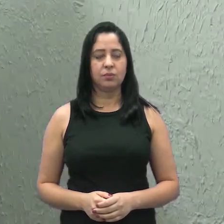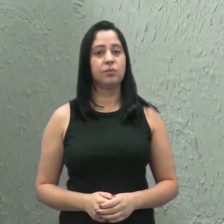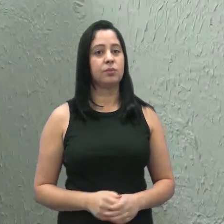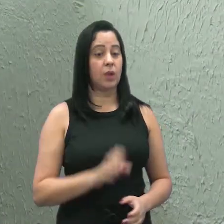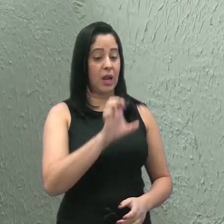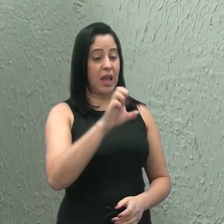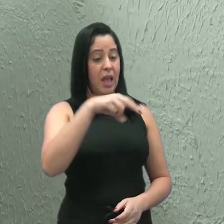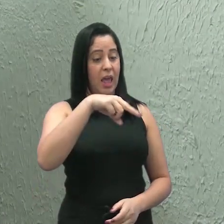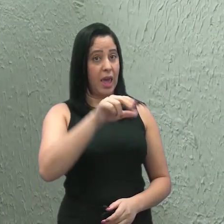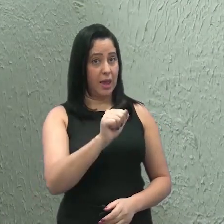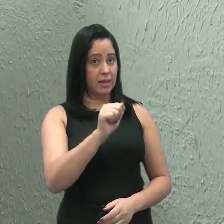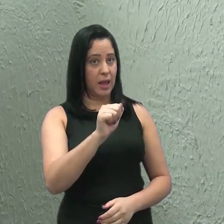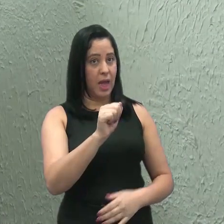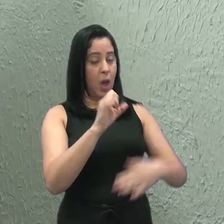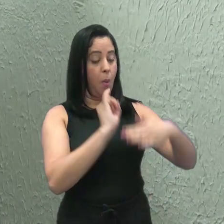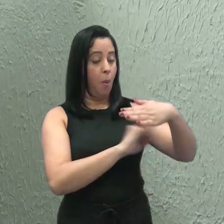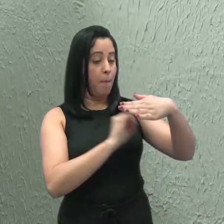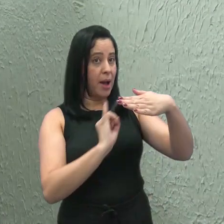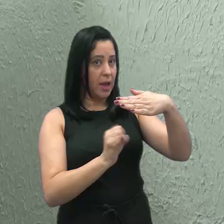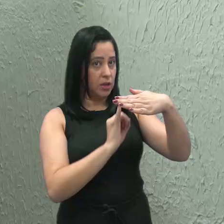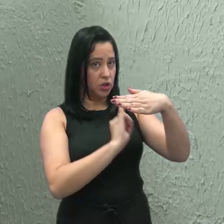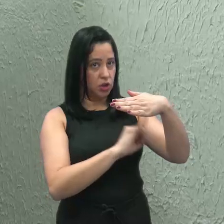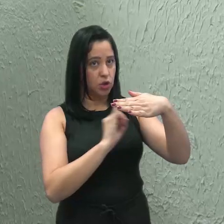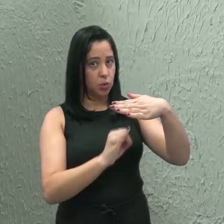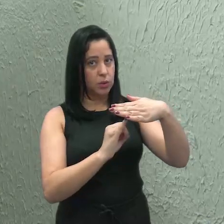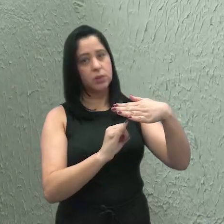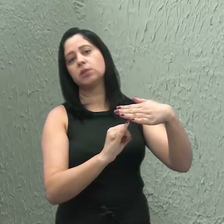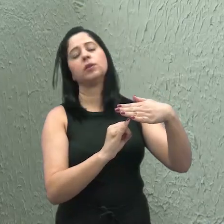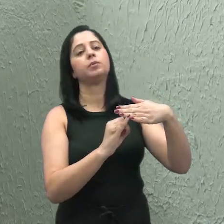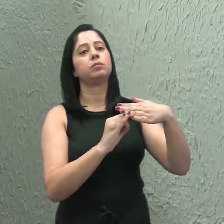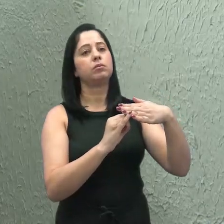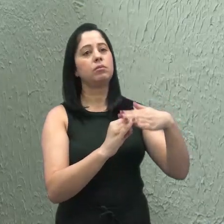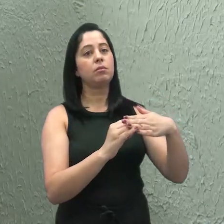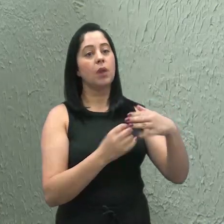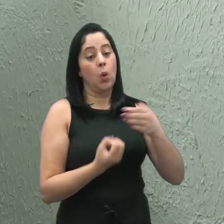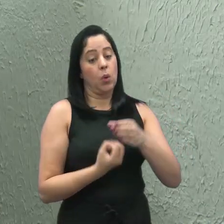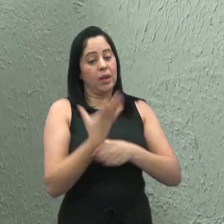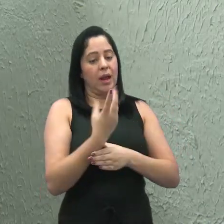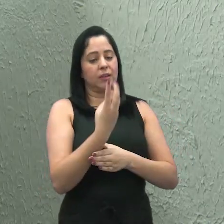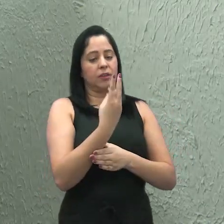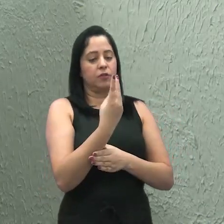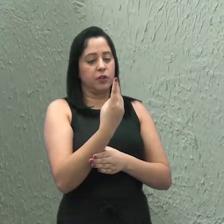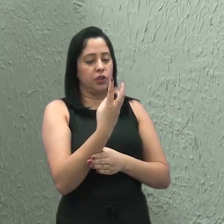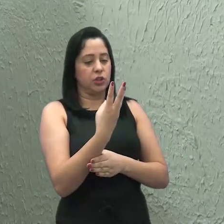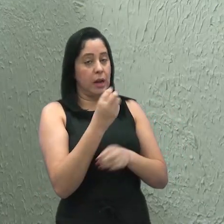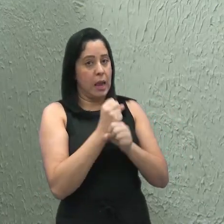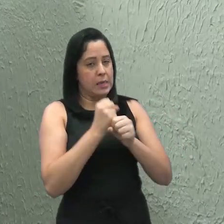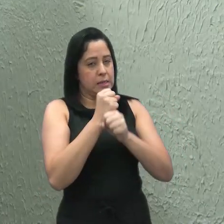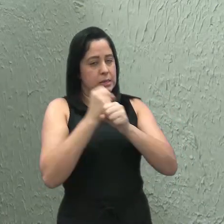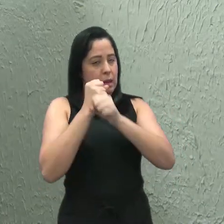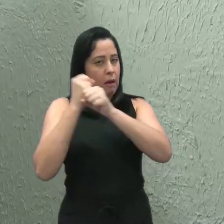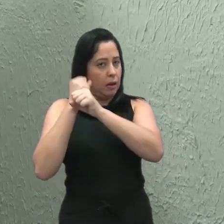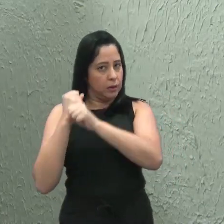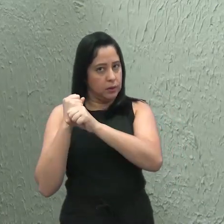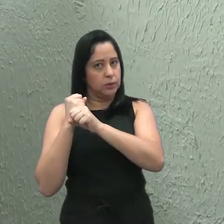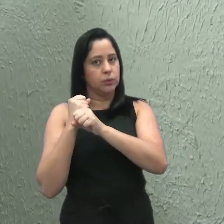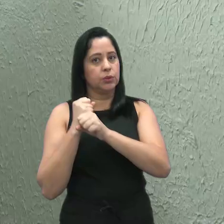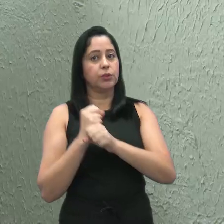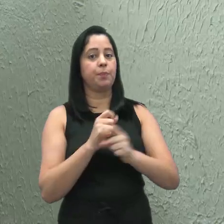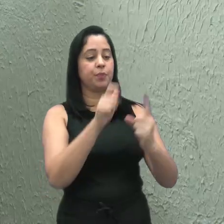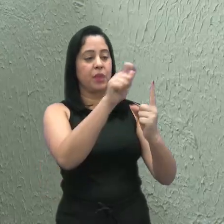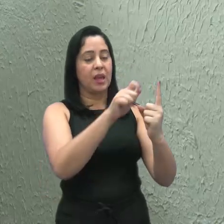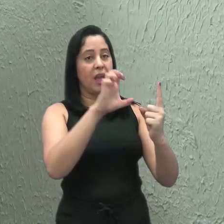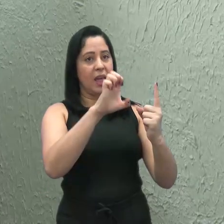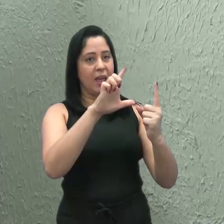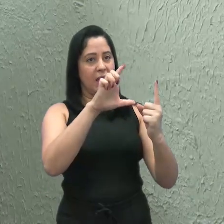O ENA é uma instituição que foi criada há 23 anos com uma pessoa